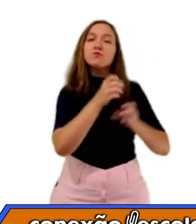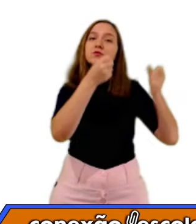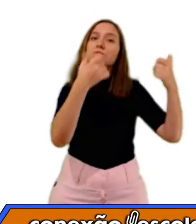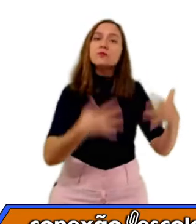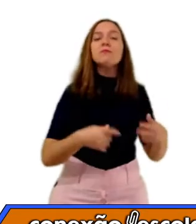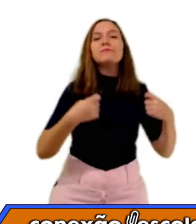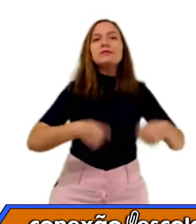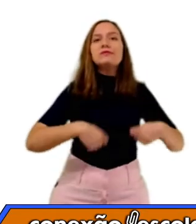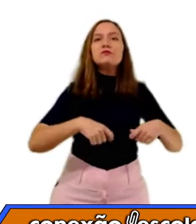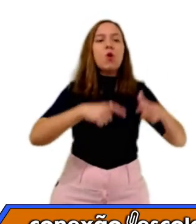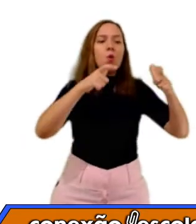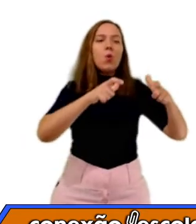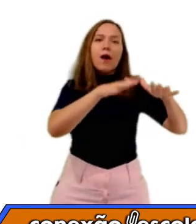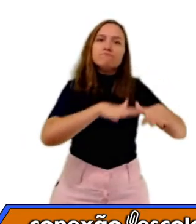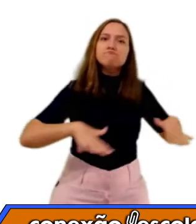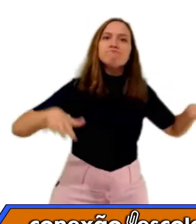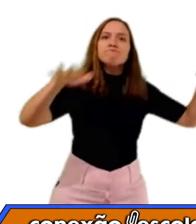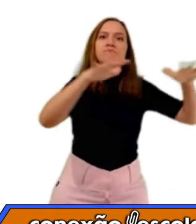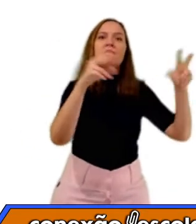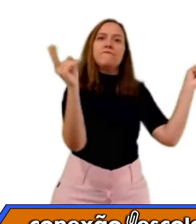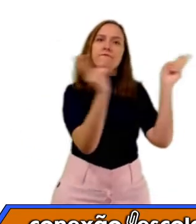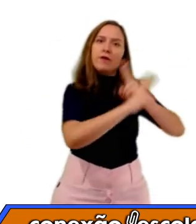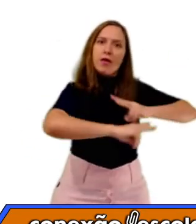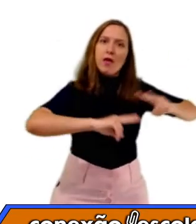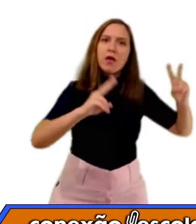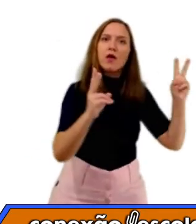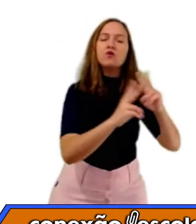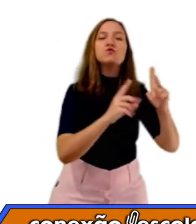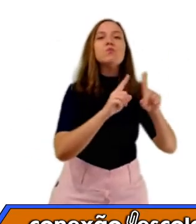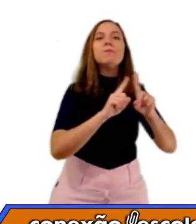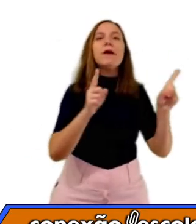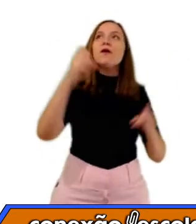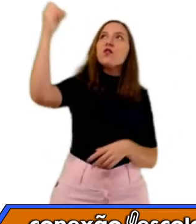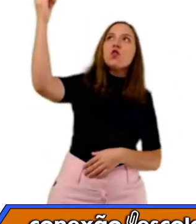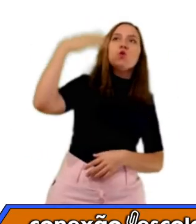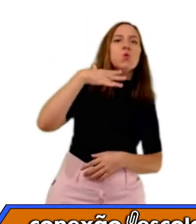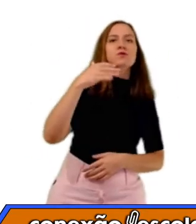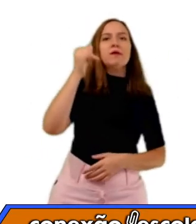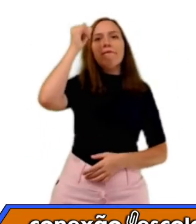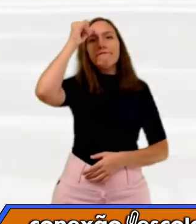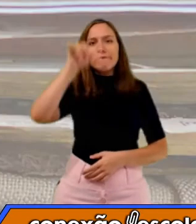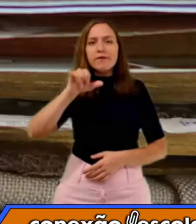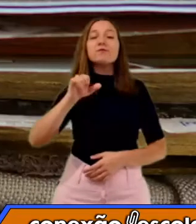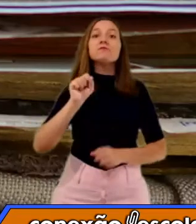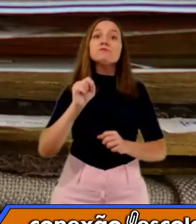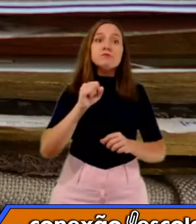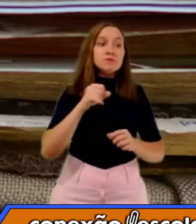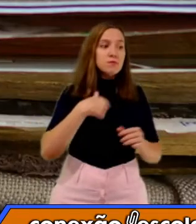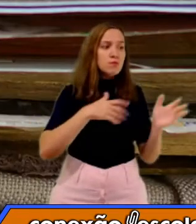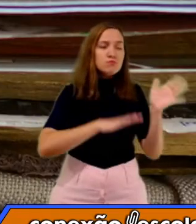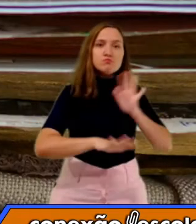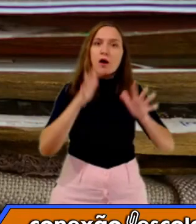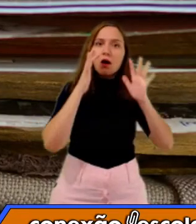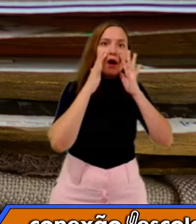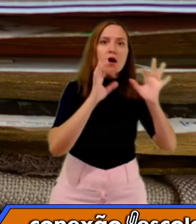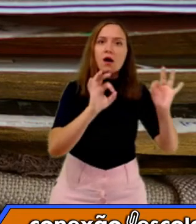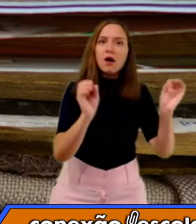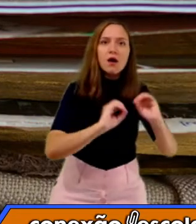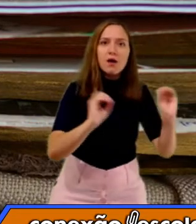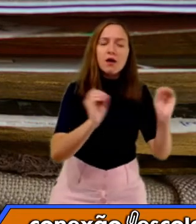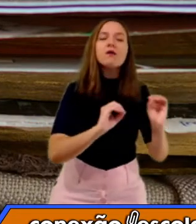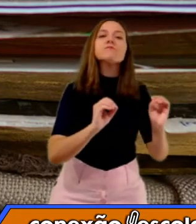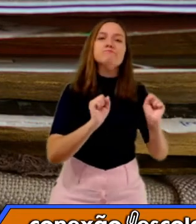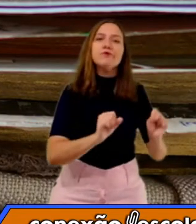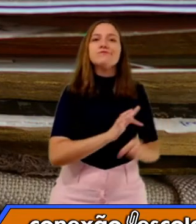local fresco, com ausência de luz. E se eu não tenho esse cuidado, muitas vezes, eu vou